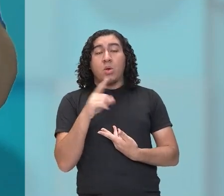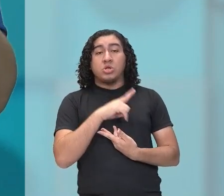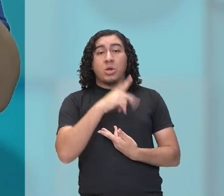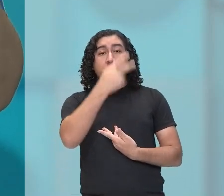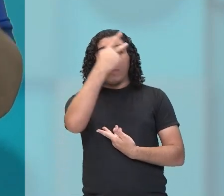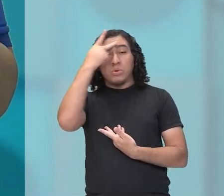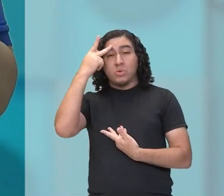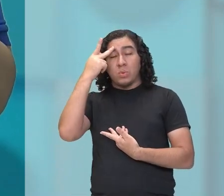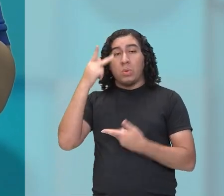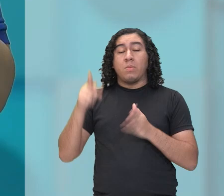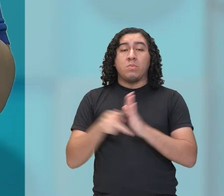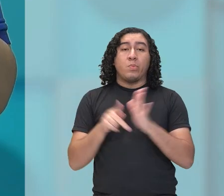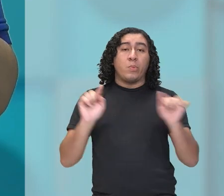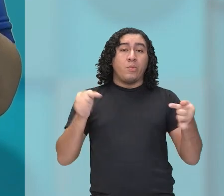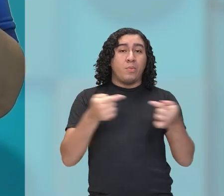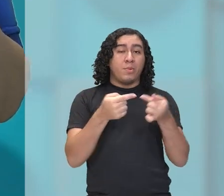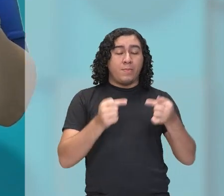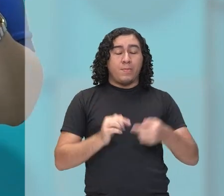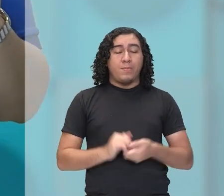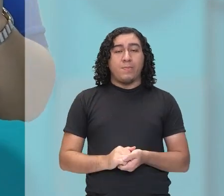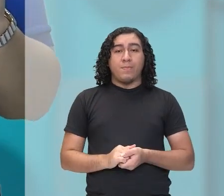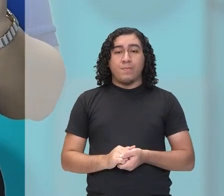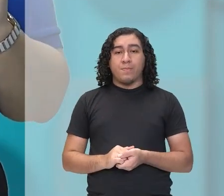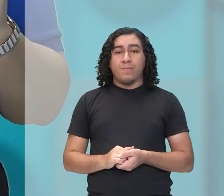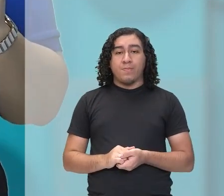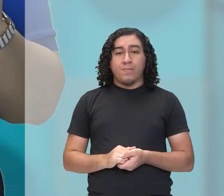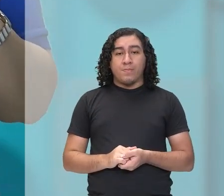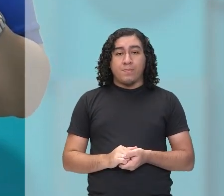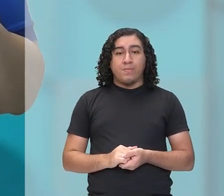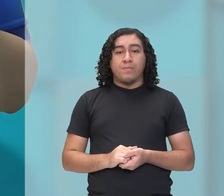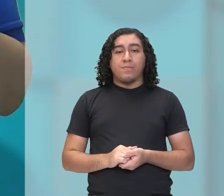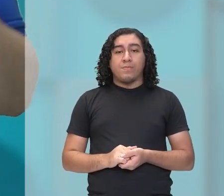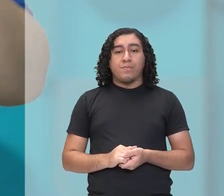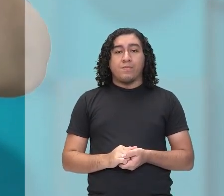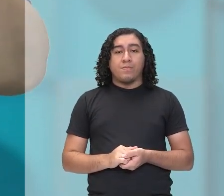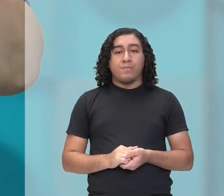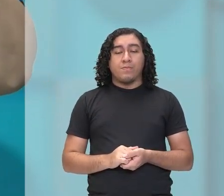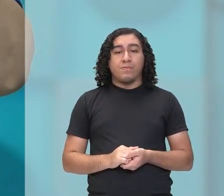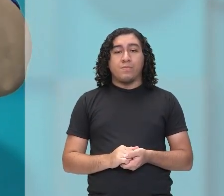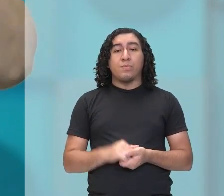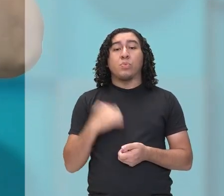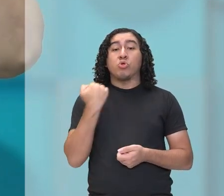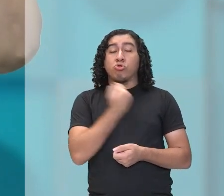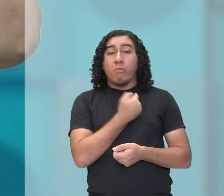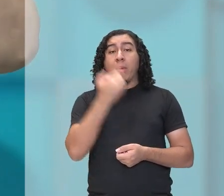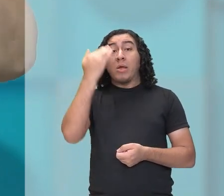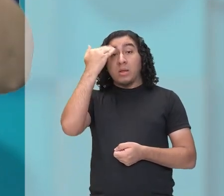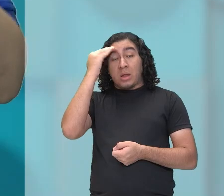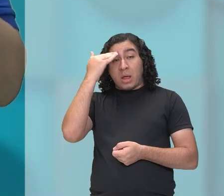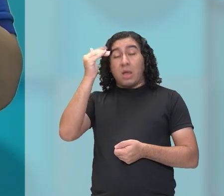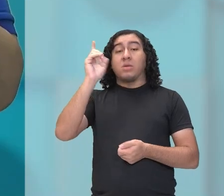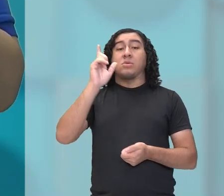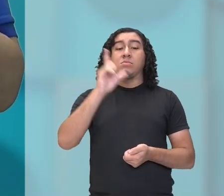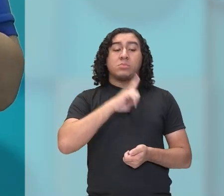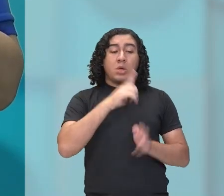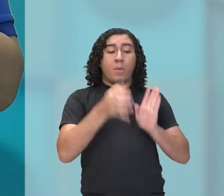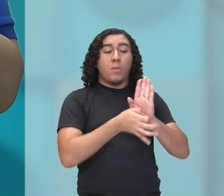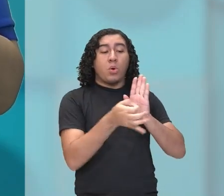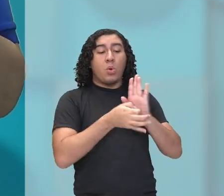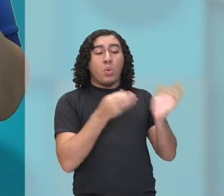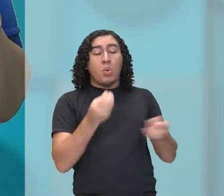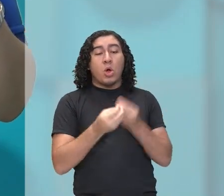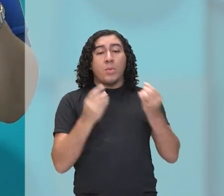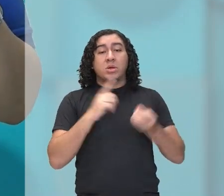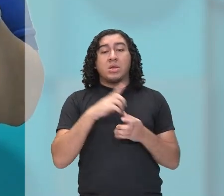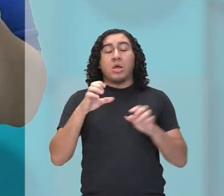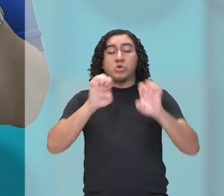articulista sobre a sua temática, não é? Nós entendemos que um artigo de opinião trabalha da seguinte forma: